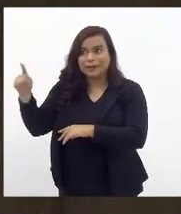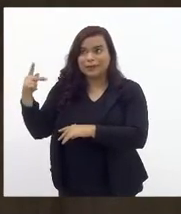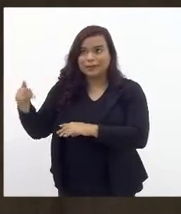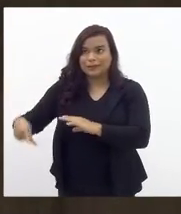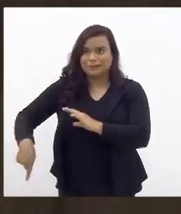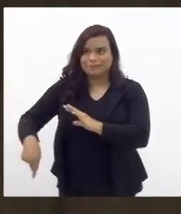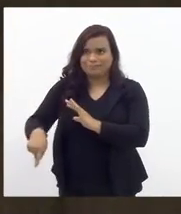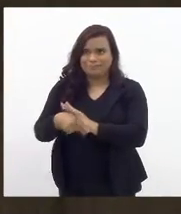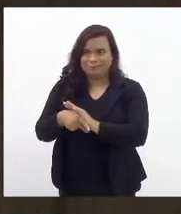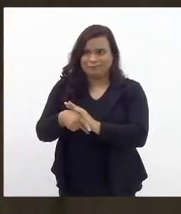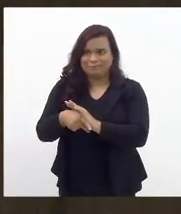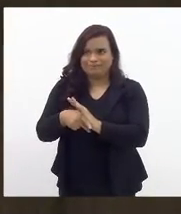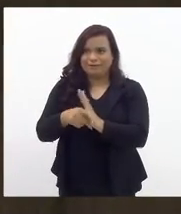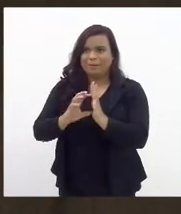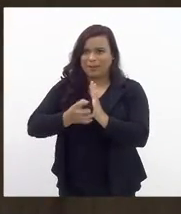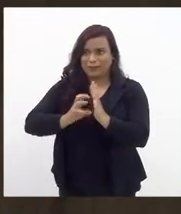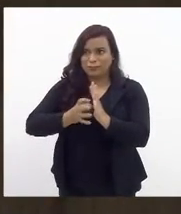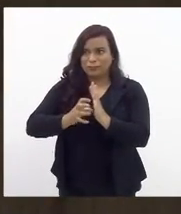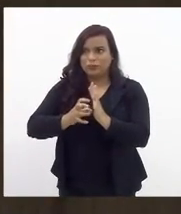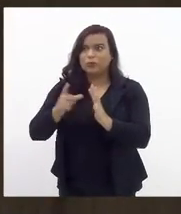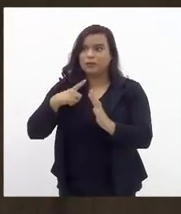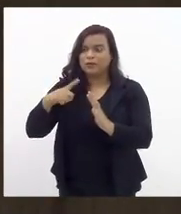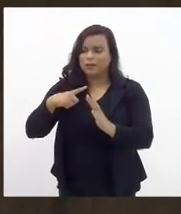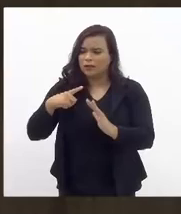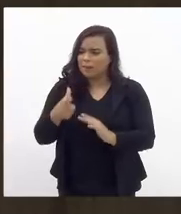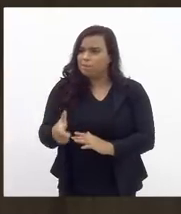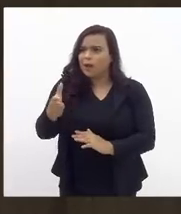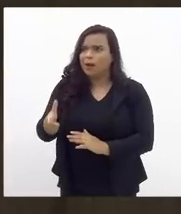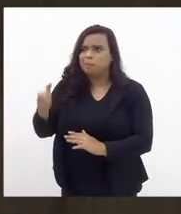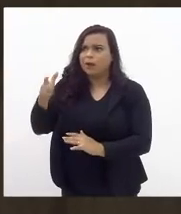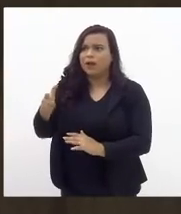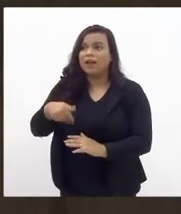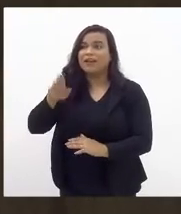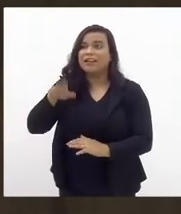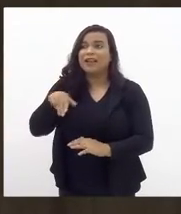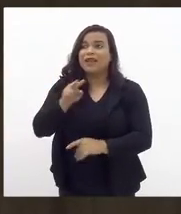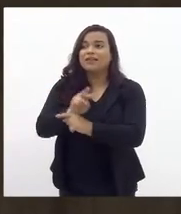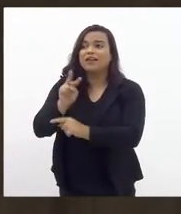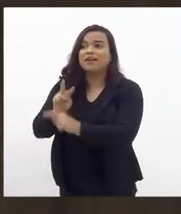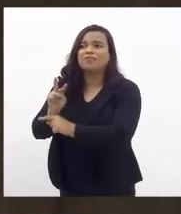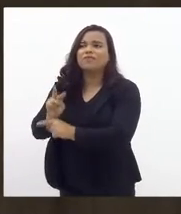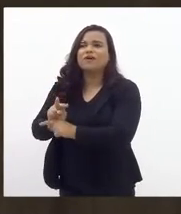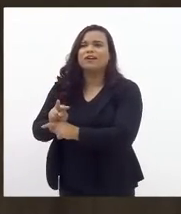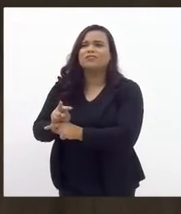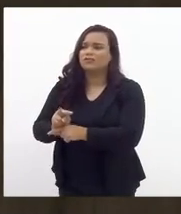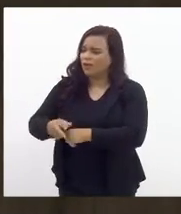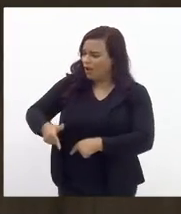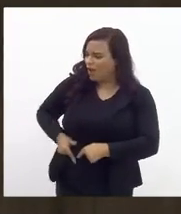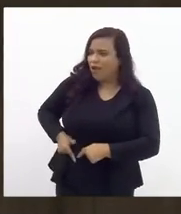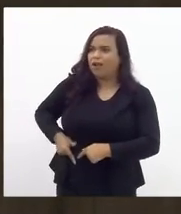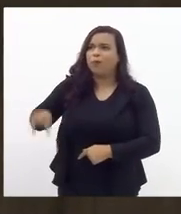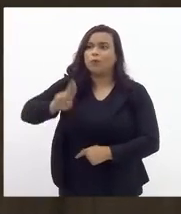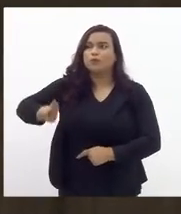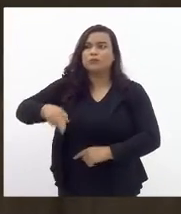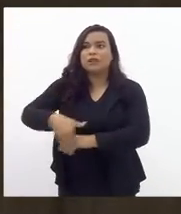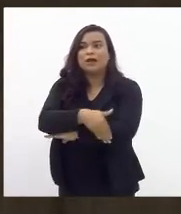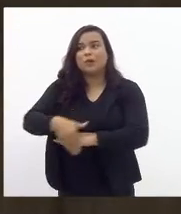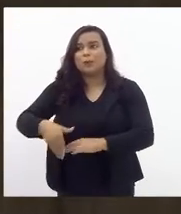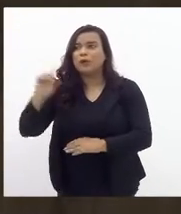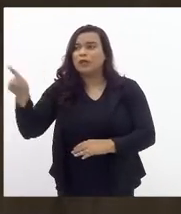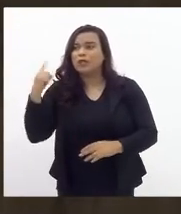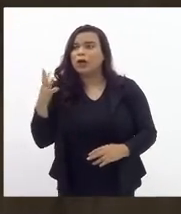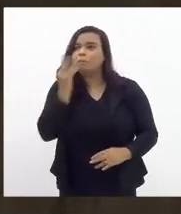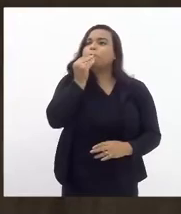rua. Então, nós não podemos nos calar dentro dessa casa quando propõe aqui